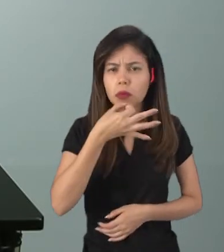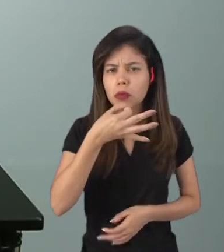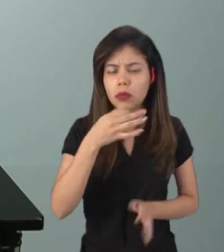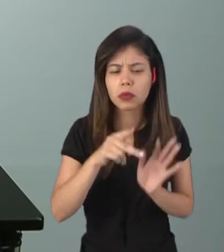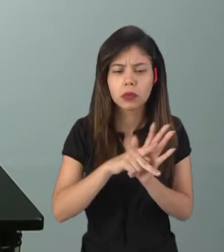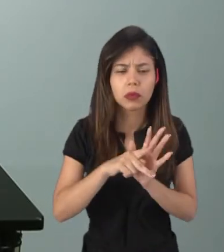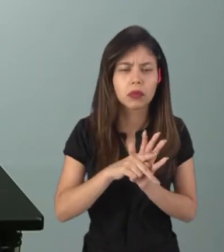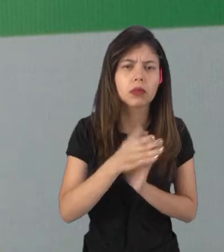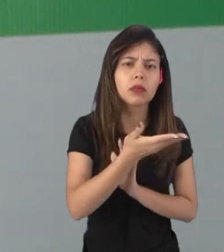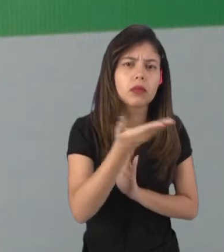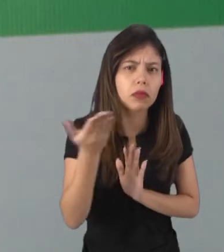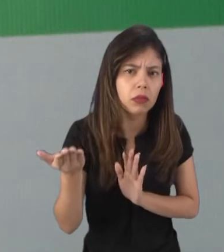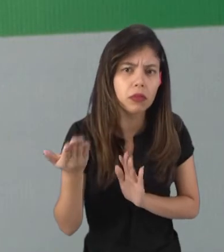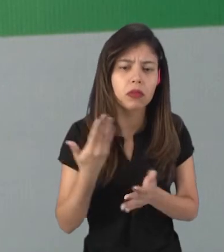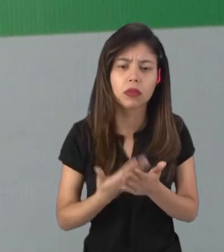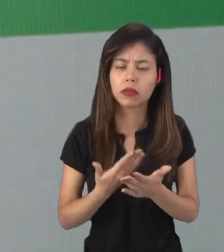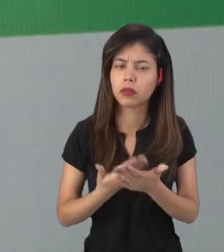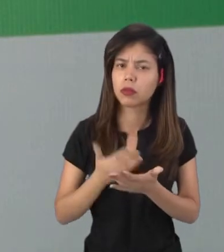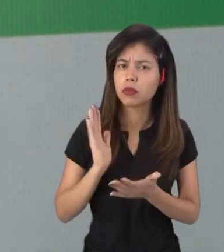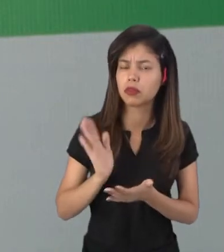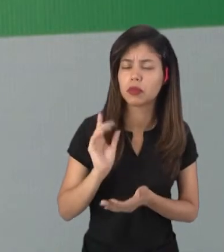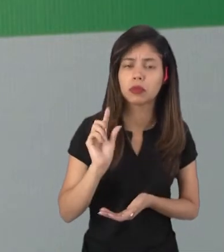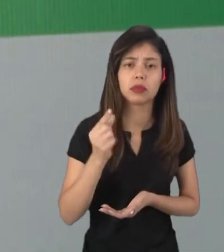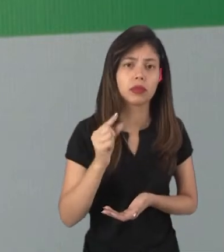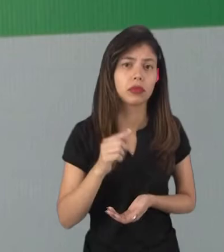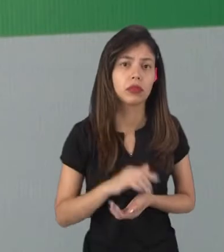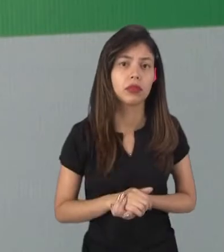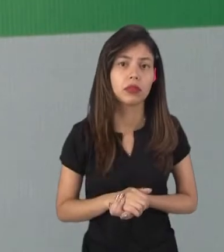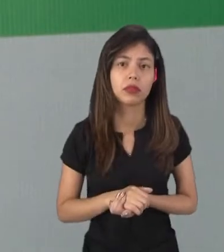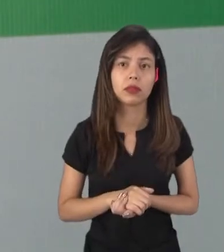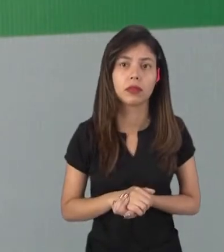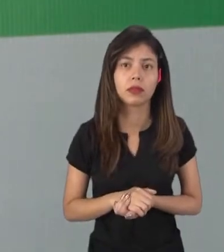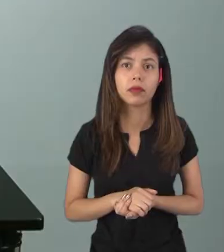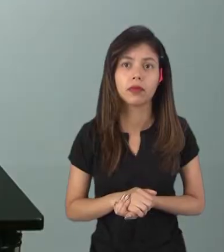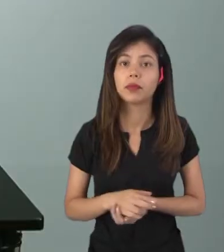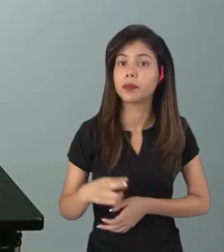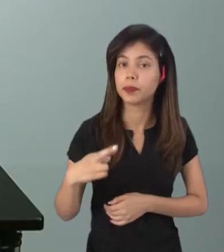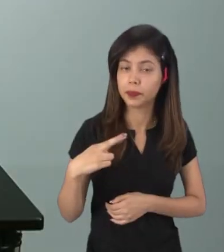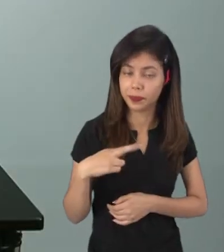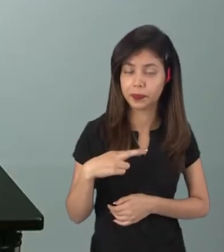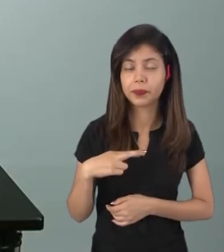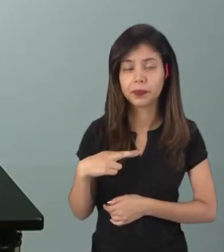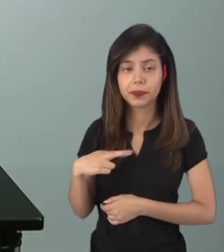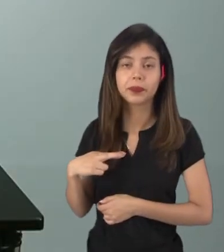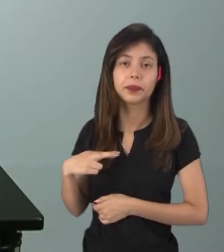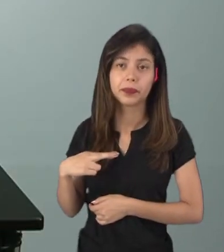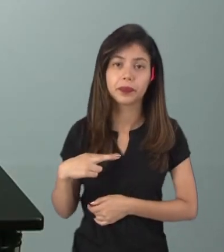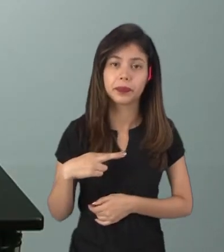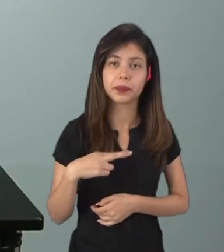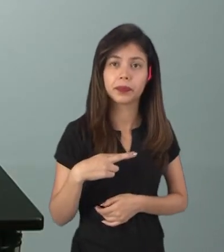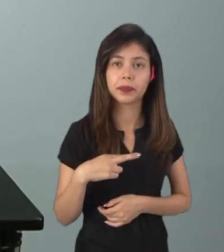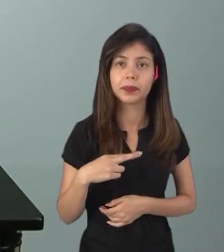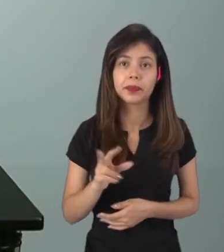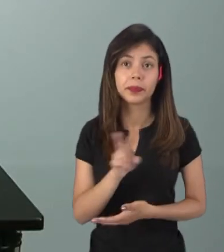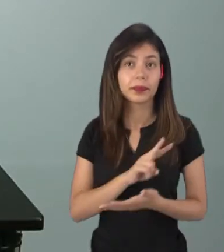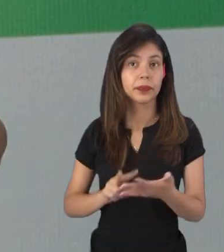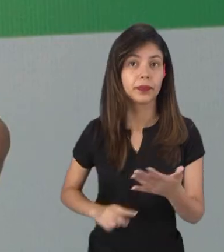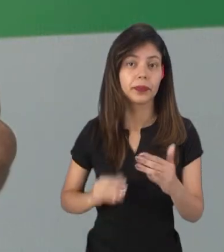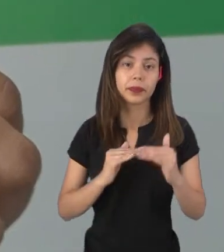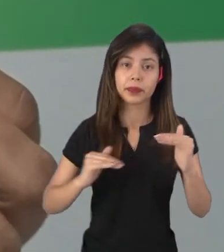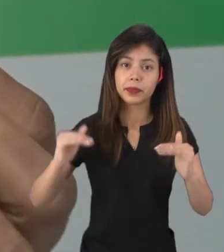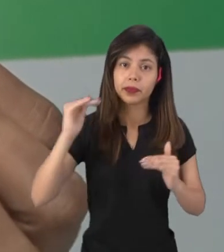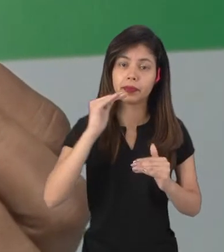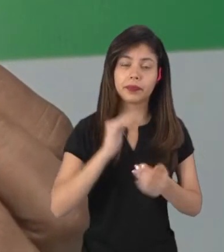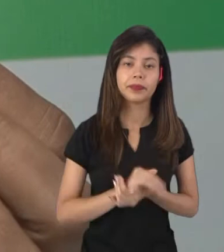que nós já estudamos um pouquinho nesta aula. Ele é um espaço privado, isso mesmo. Vamos ler aqui em cima?